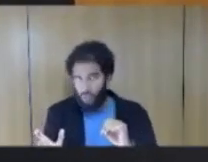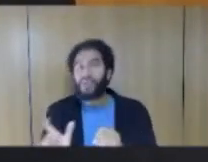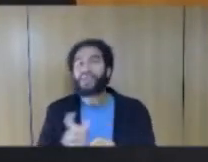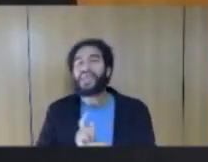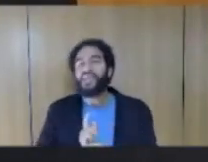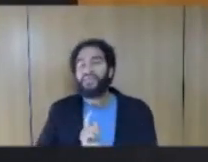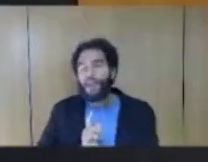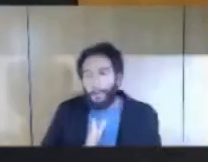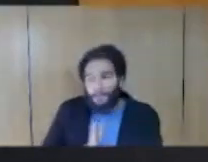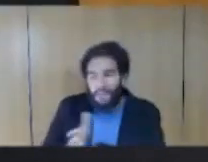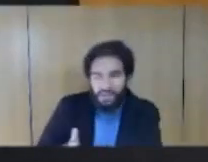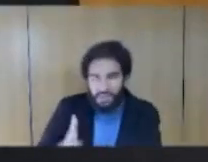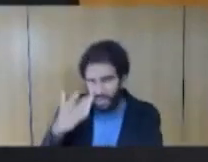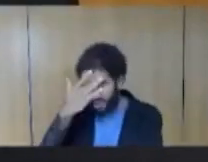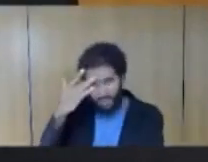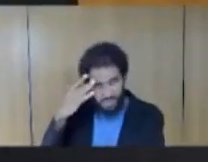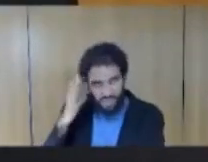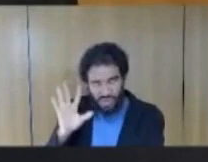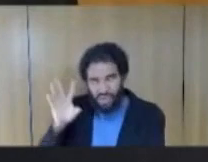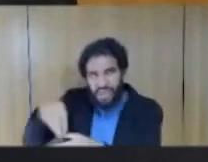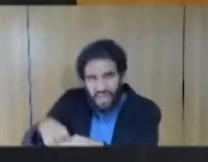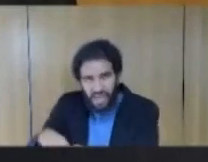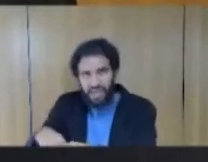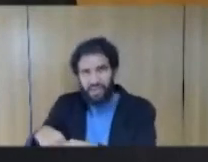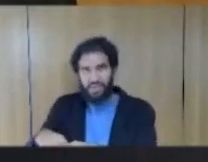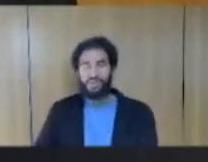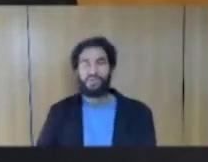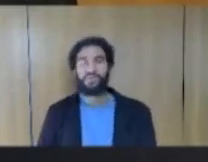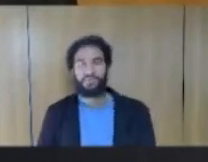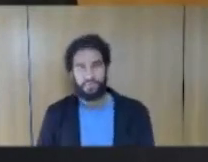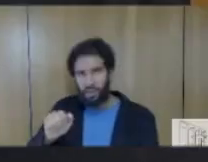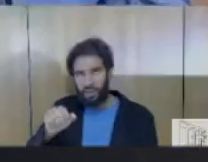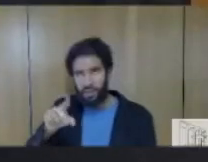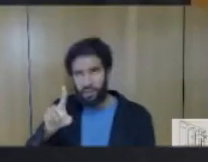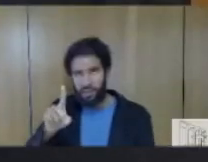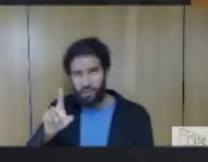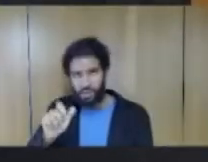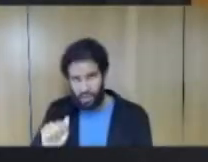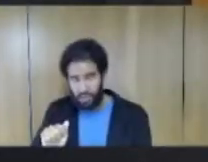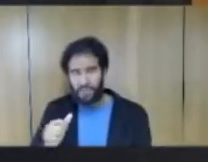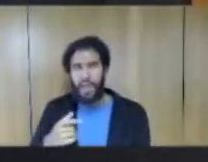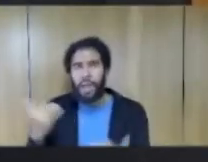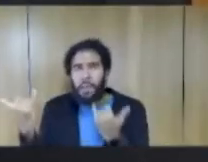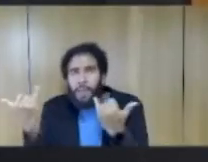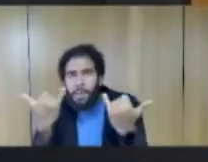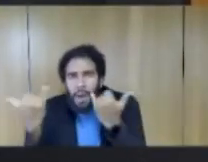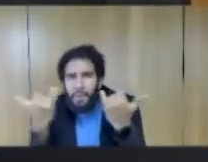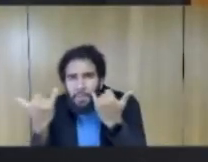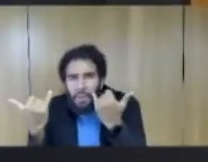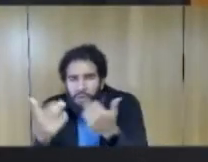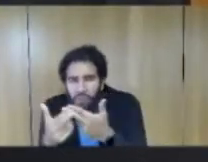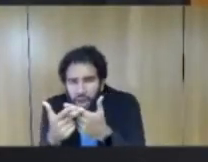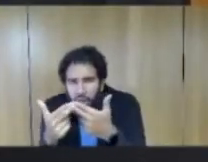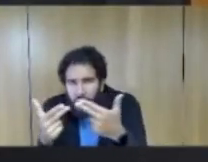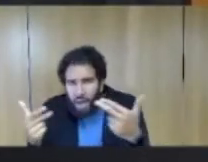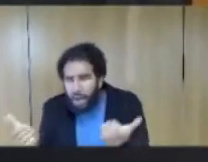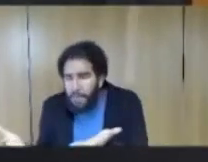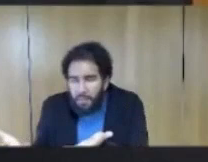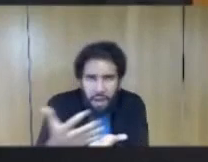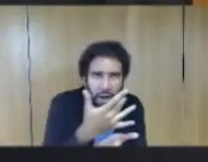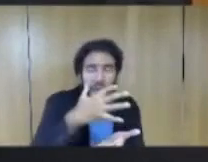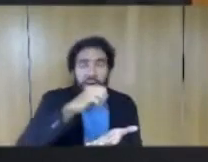dele também nessa nessa ocultação de provas nós tivemos a